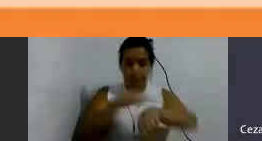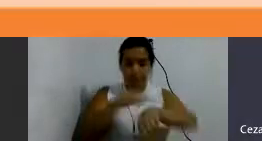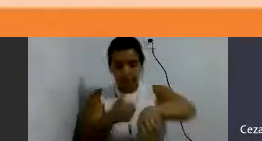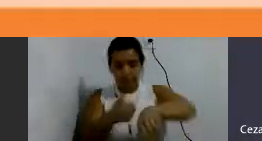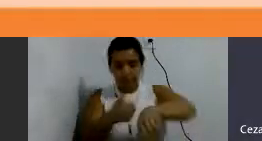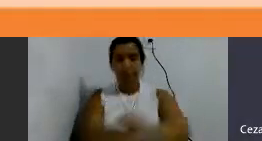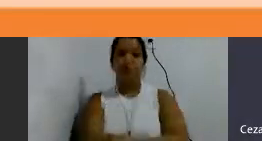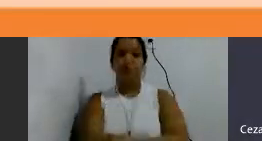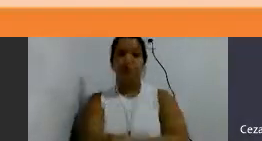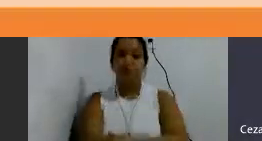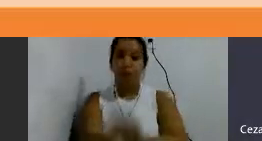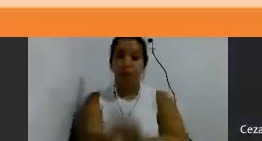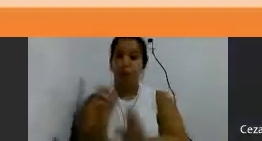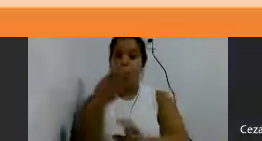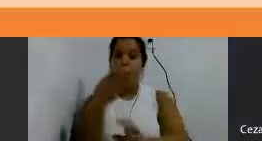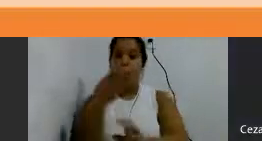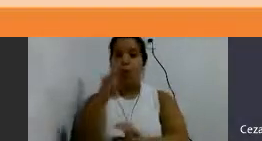ou a biópsia.